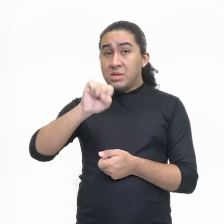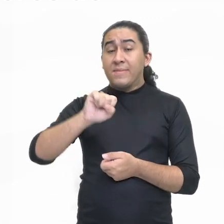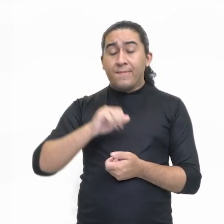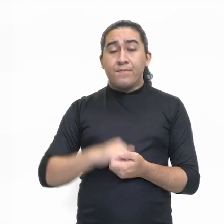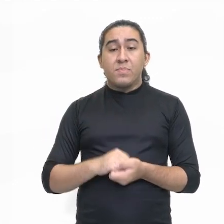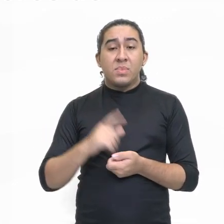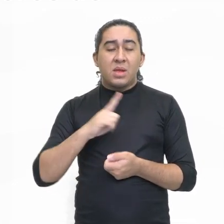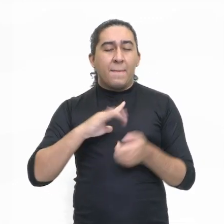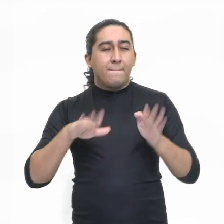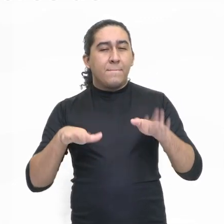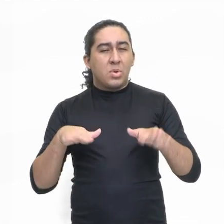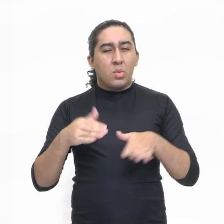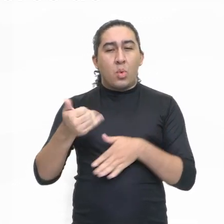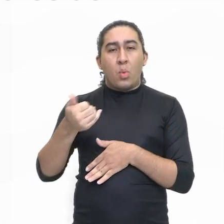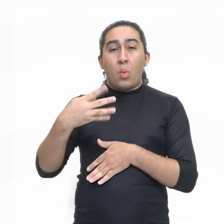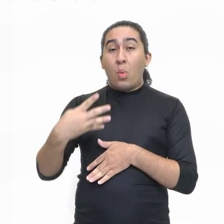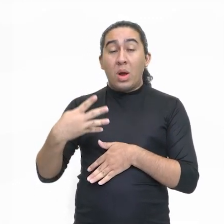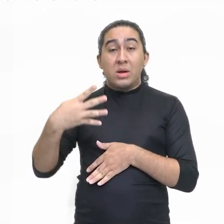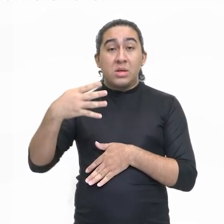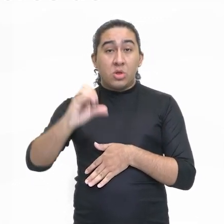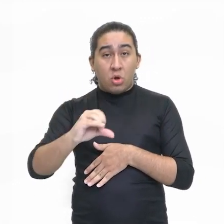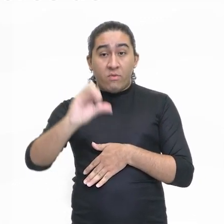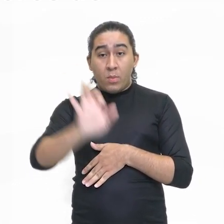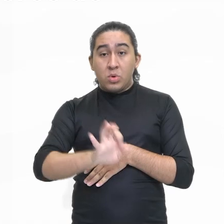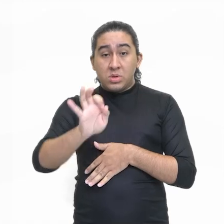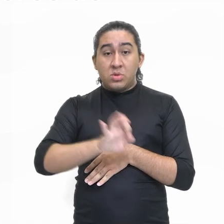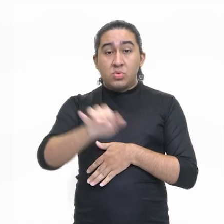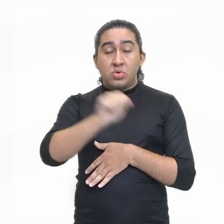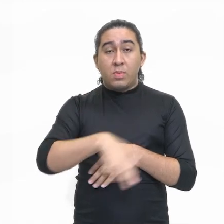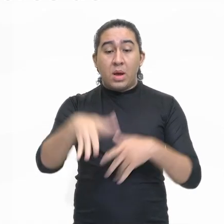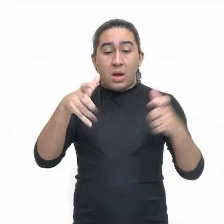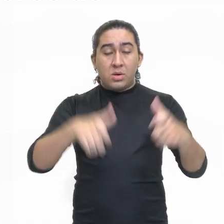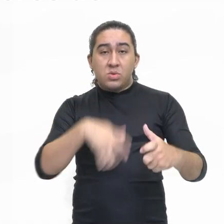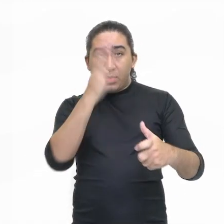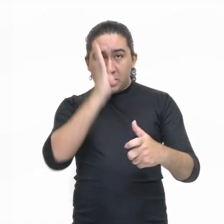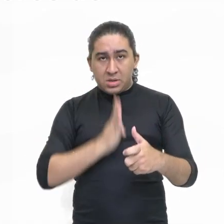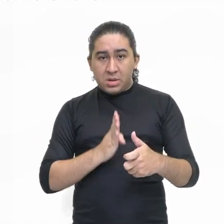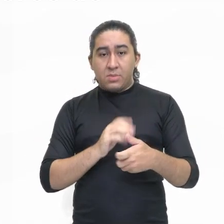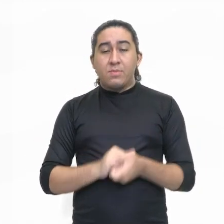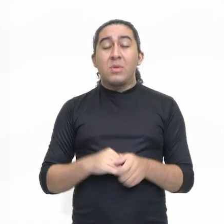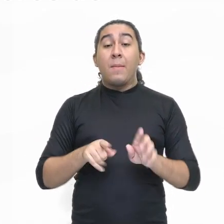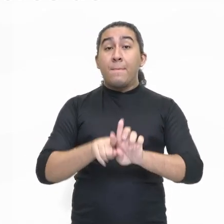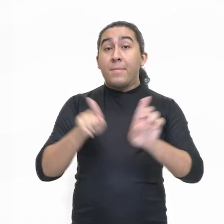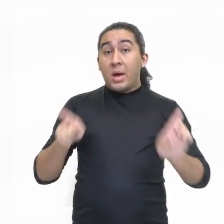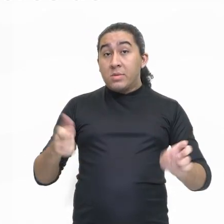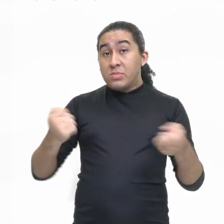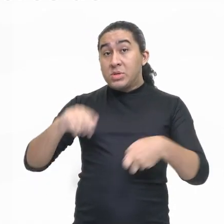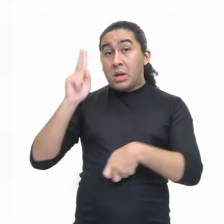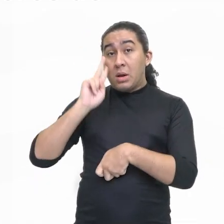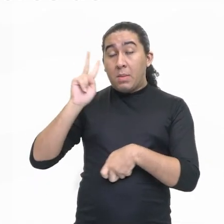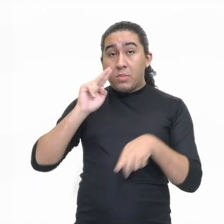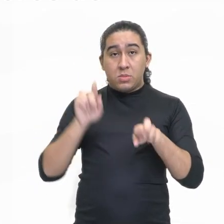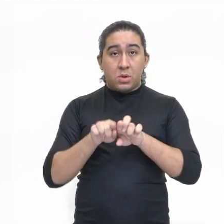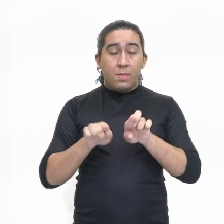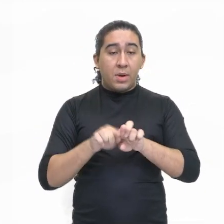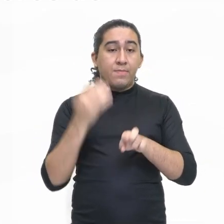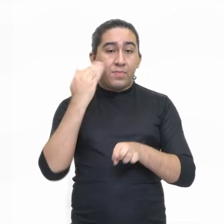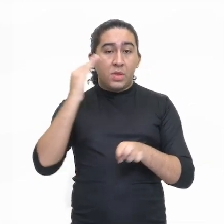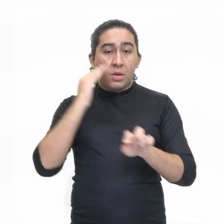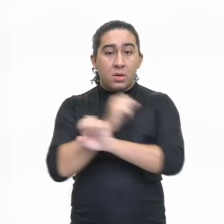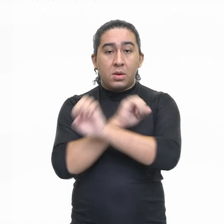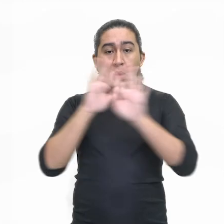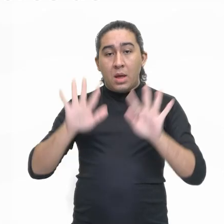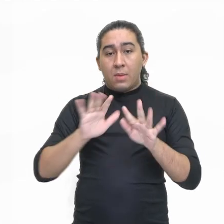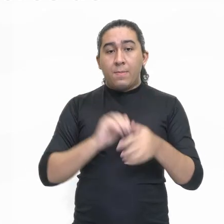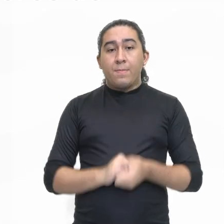ele ocupa cerca de 49% do território nacional. Mas é interessante também vocês entenderem que um